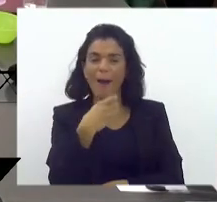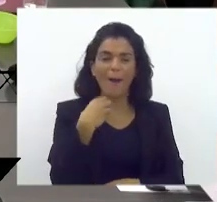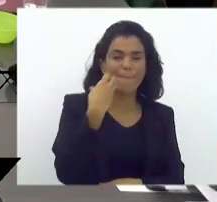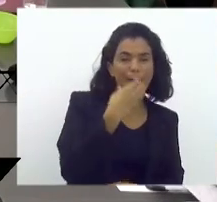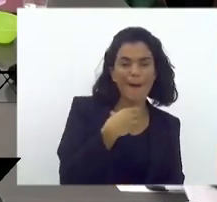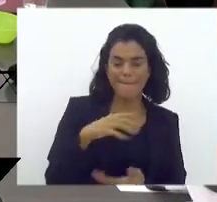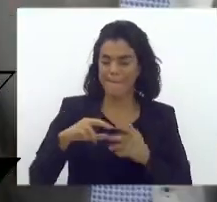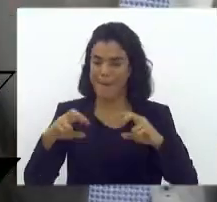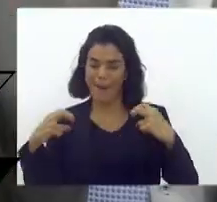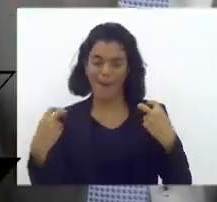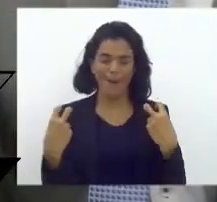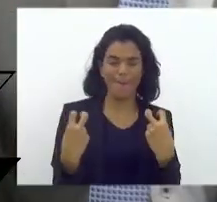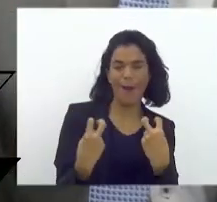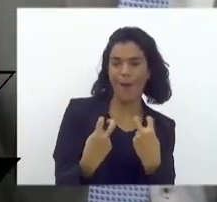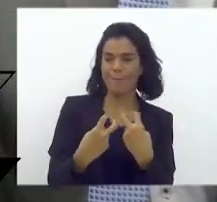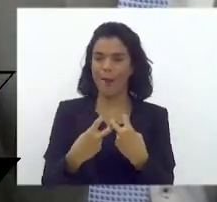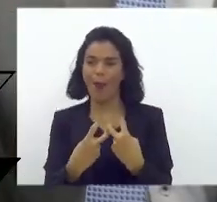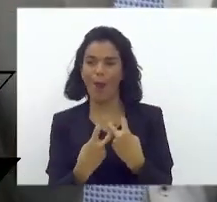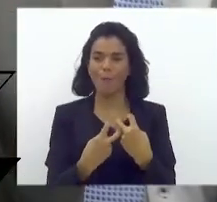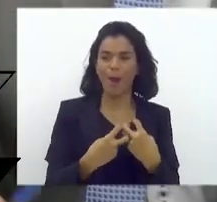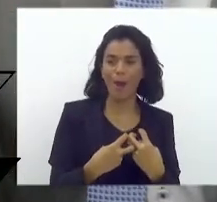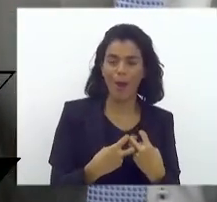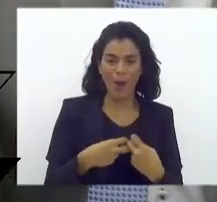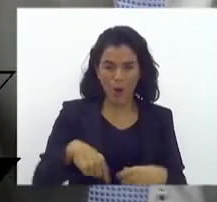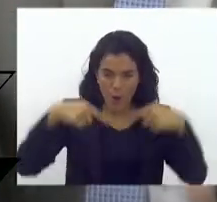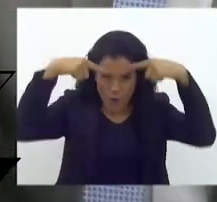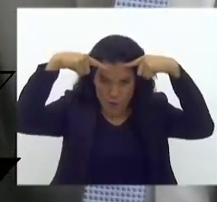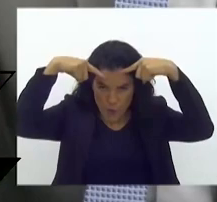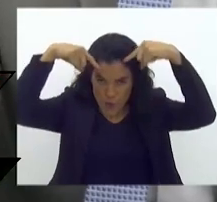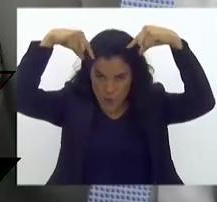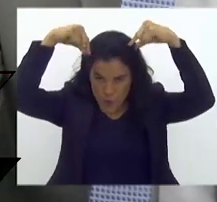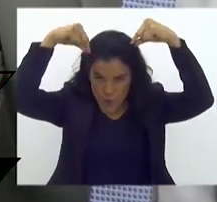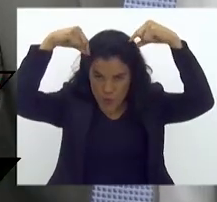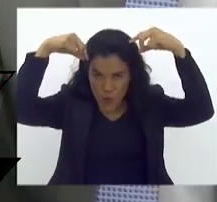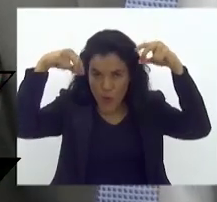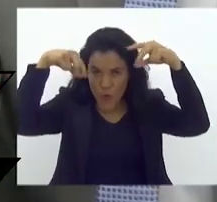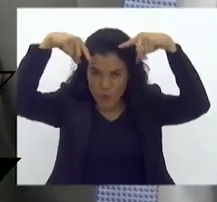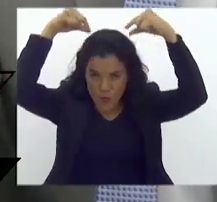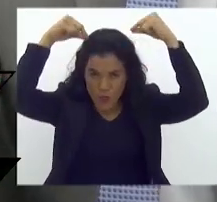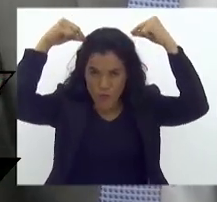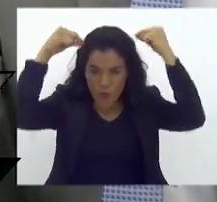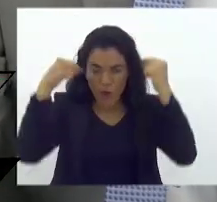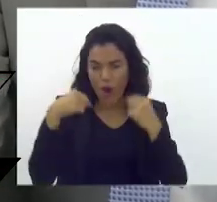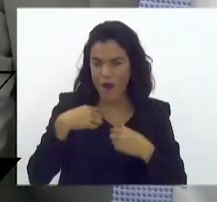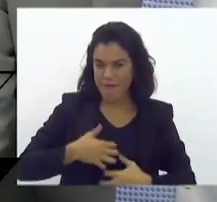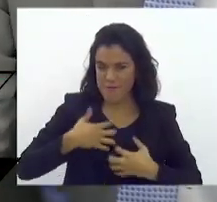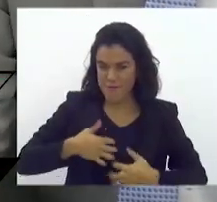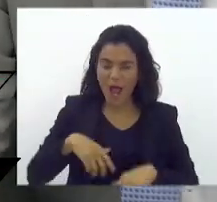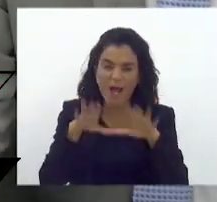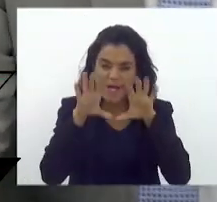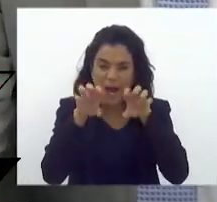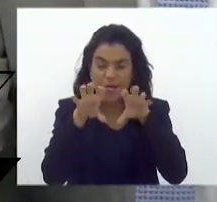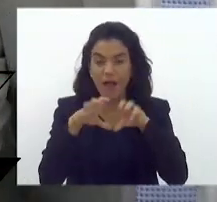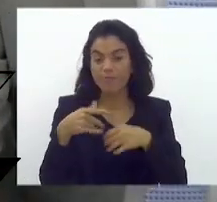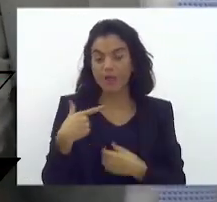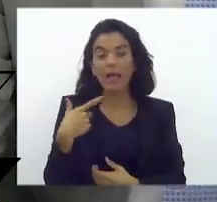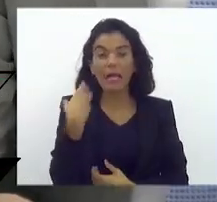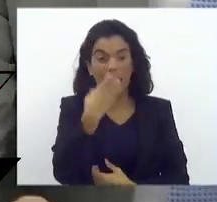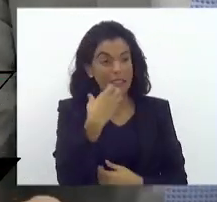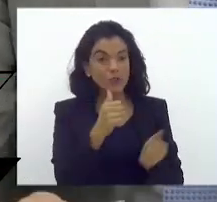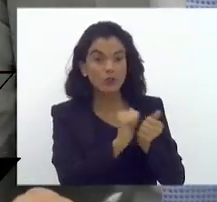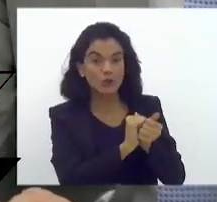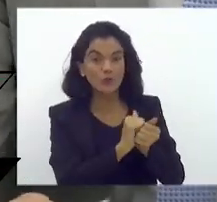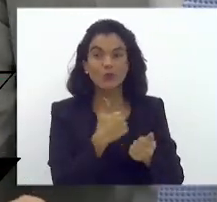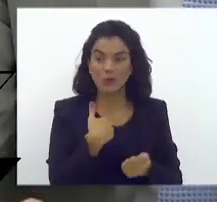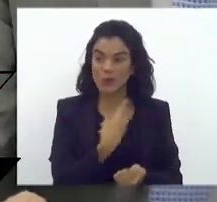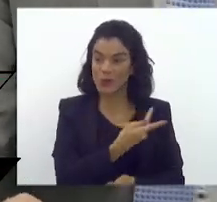numa roda, Pitbull Raivoso. Depois que ele terminou de cantar, nós fizemos a redação do projeto cantando junto. Como que